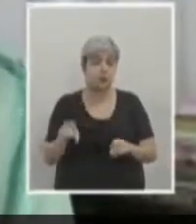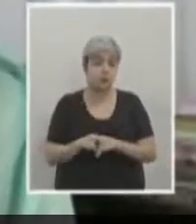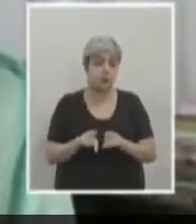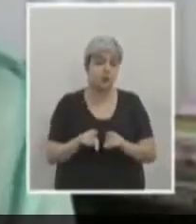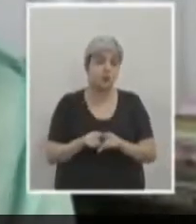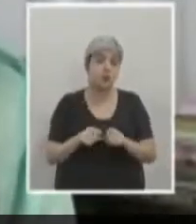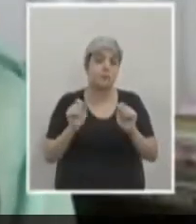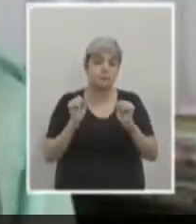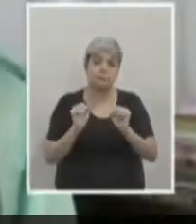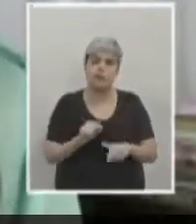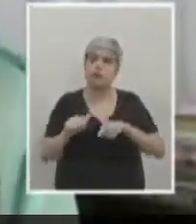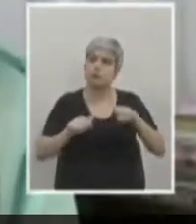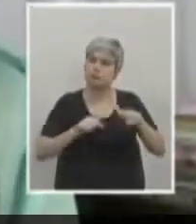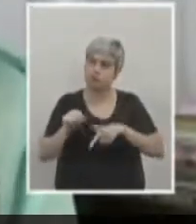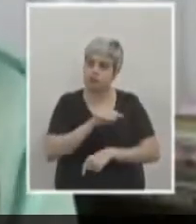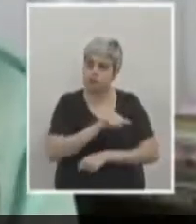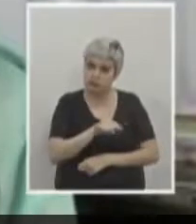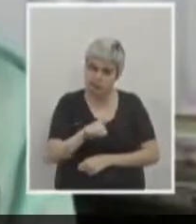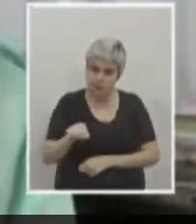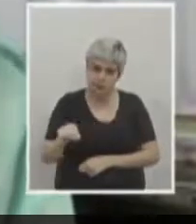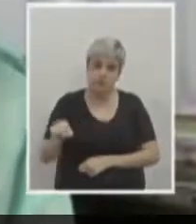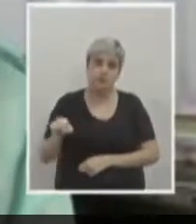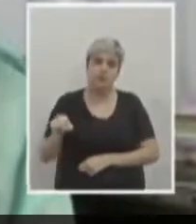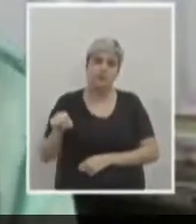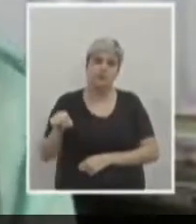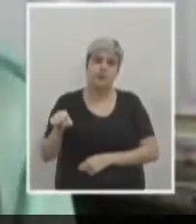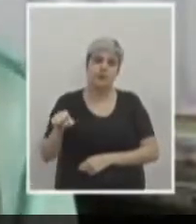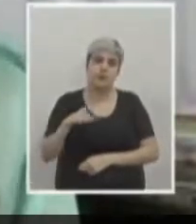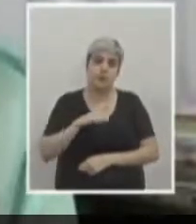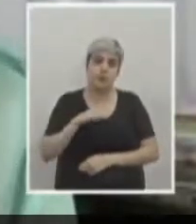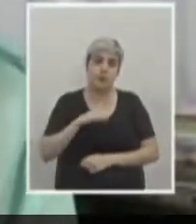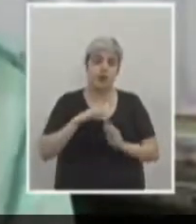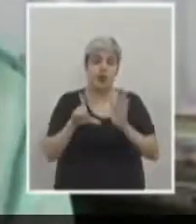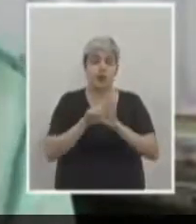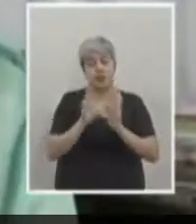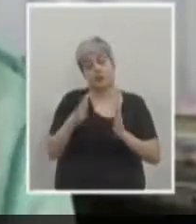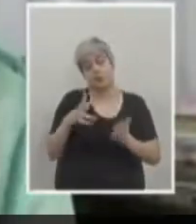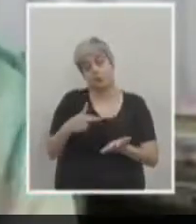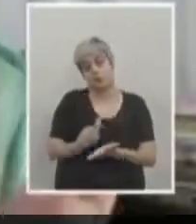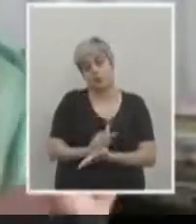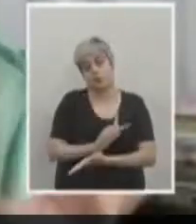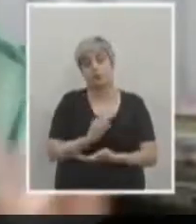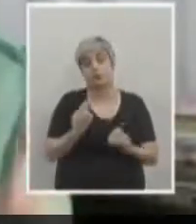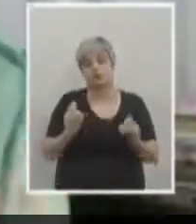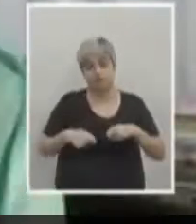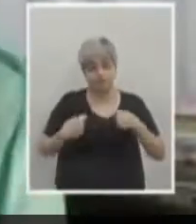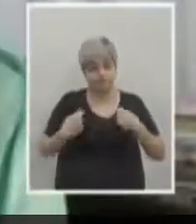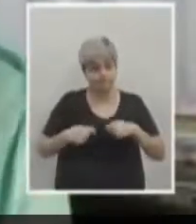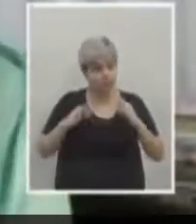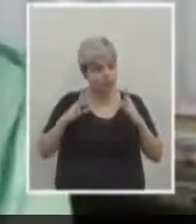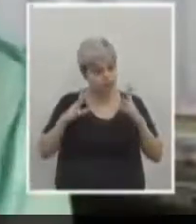emprego a vocês com a ADI 5267 batendo as portas. Eu acho que a luta tem que ser de todos. Nós temos que nos unir nesse